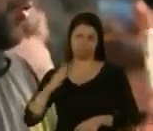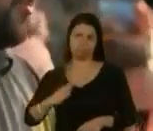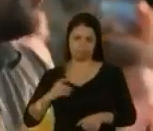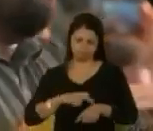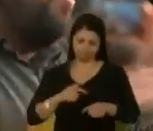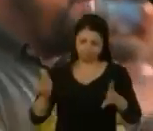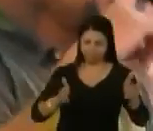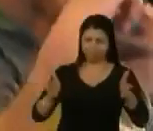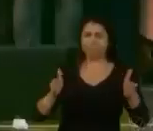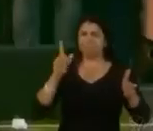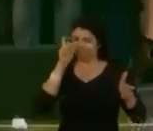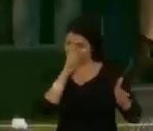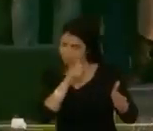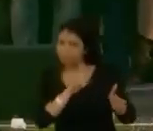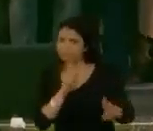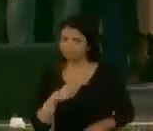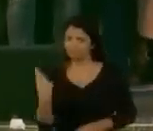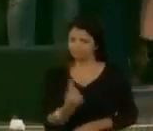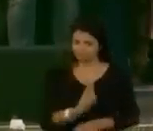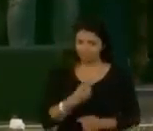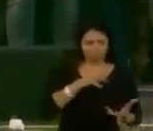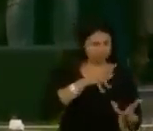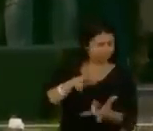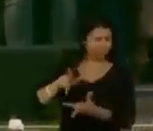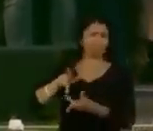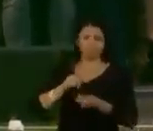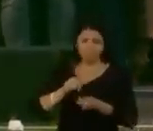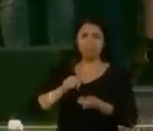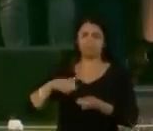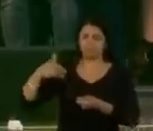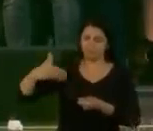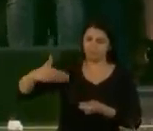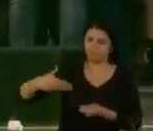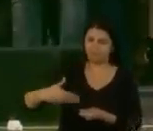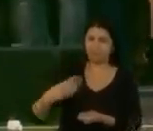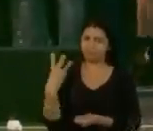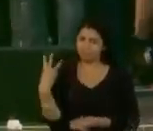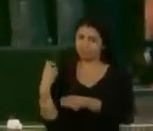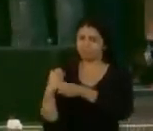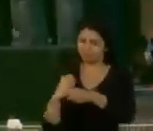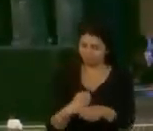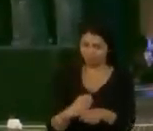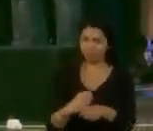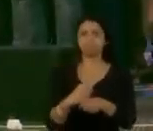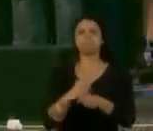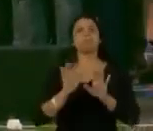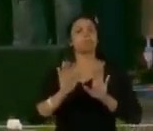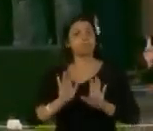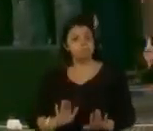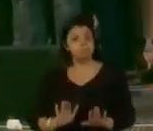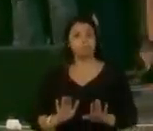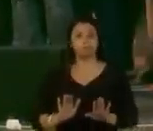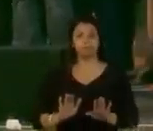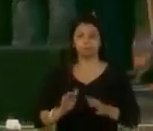Momentos difíceis para todos nós, para o mundo todo, ao longo desses 3 anos. Mas essas